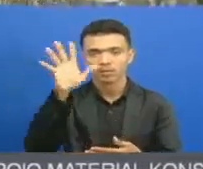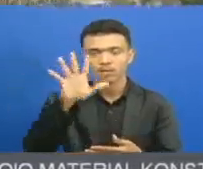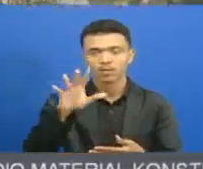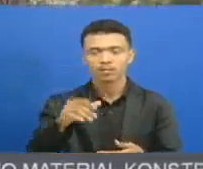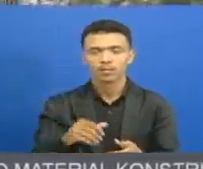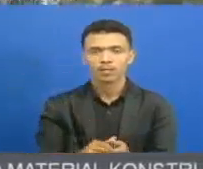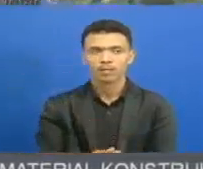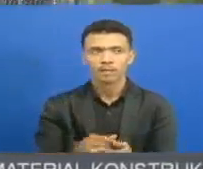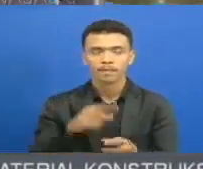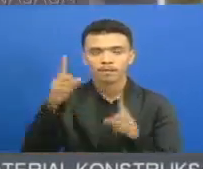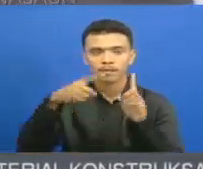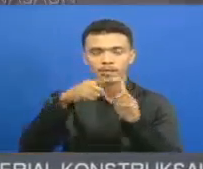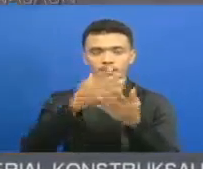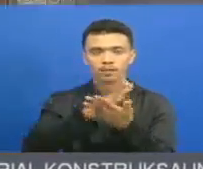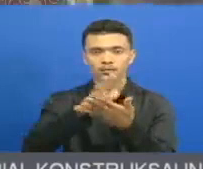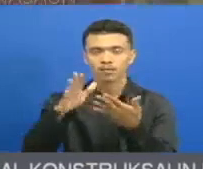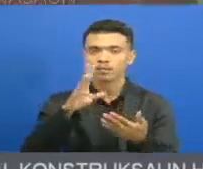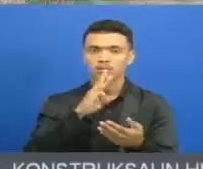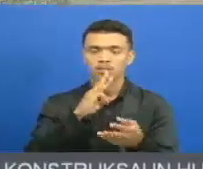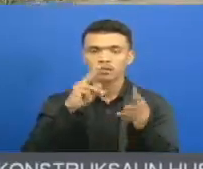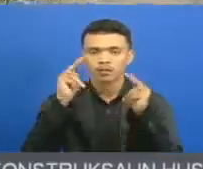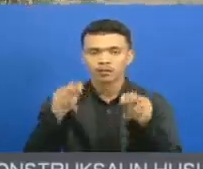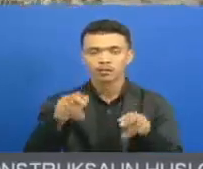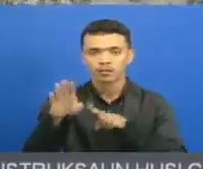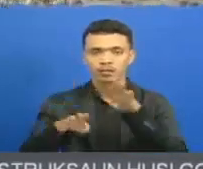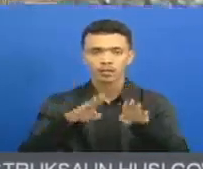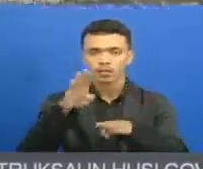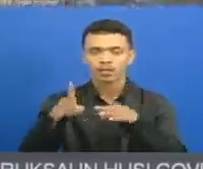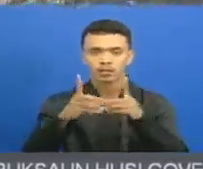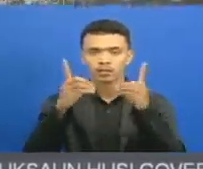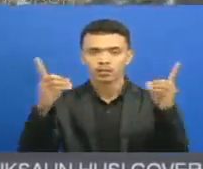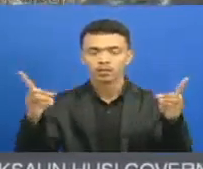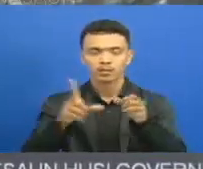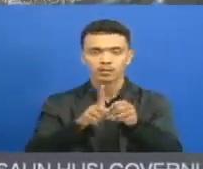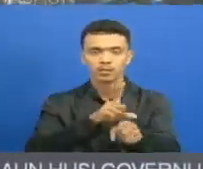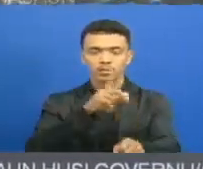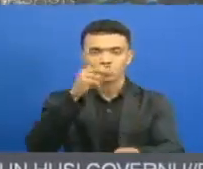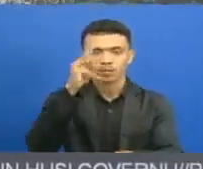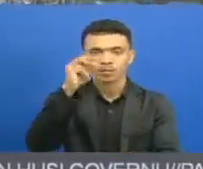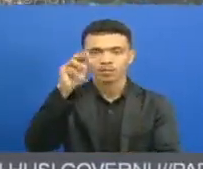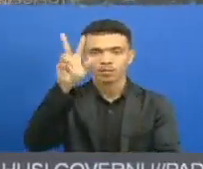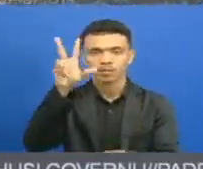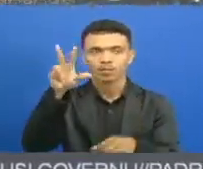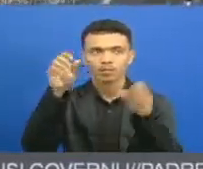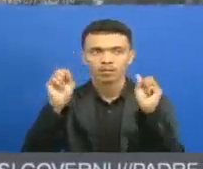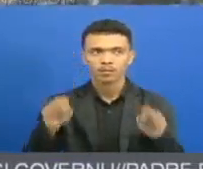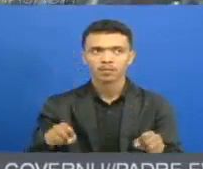Tuirnia, o enhira sira basosa be. Tem que lau ho distância nebedo, quase quilômetro tolo foi em